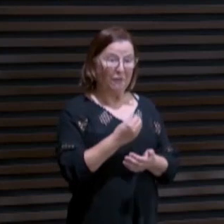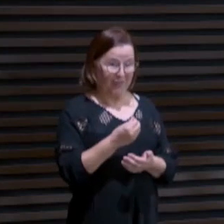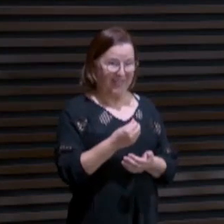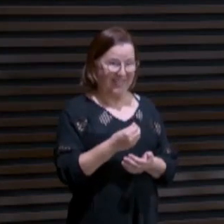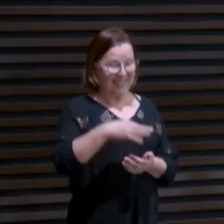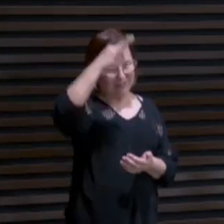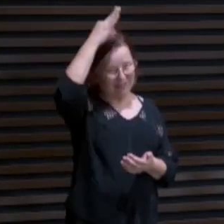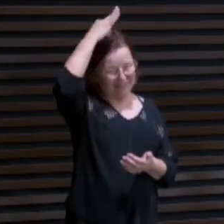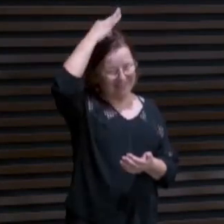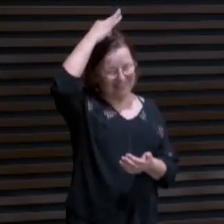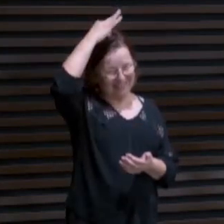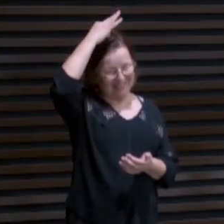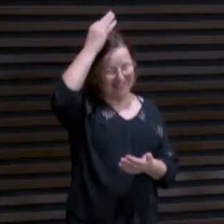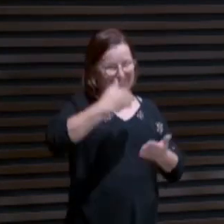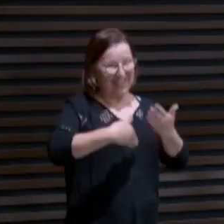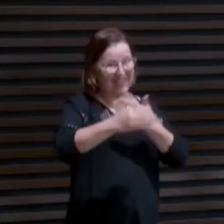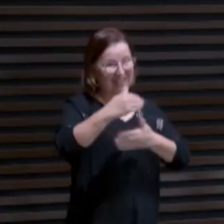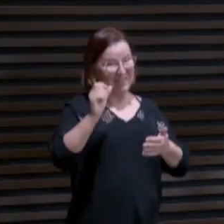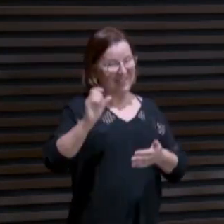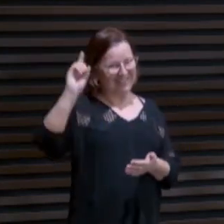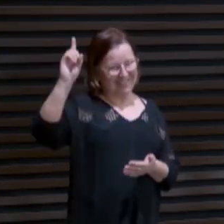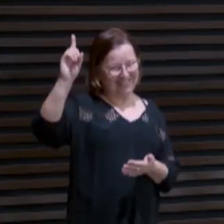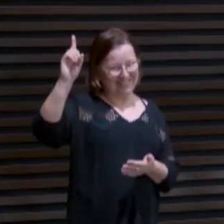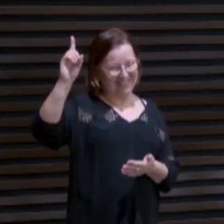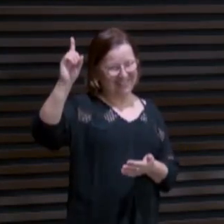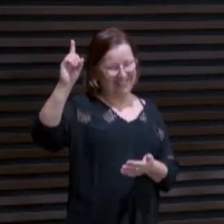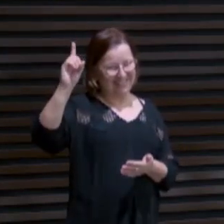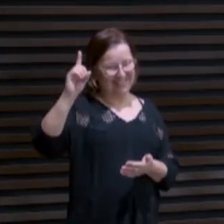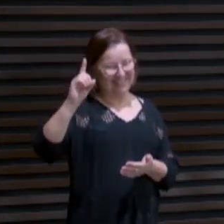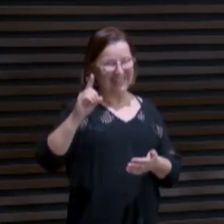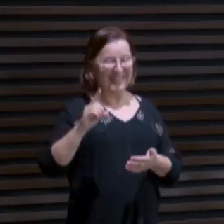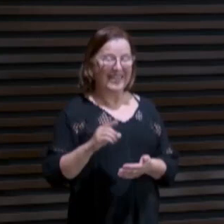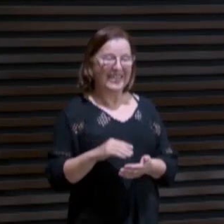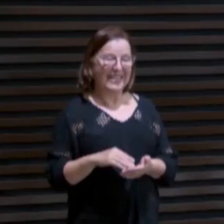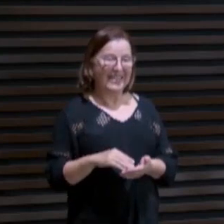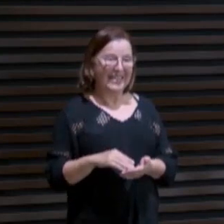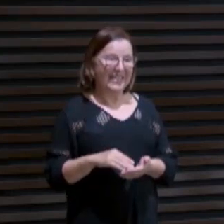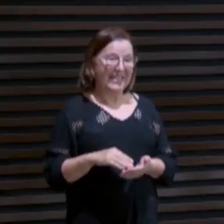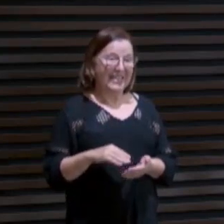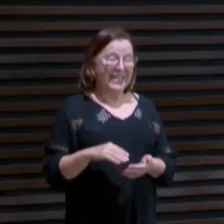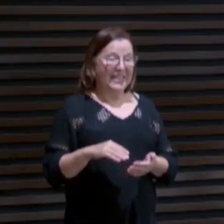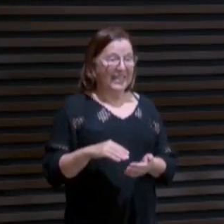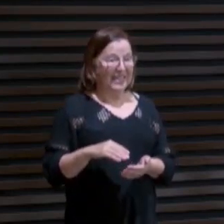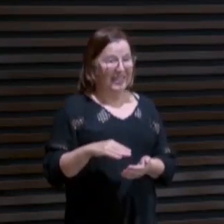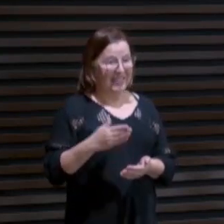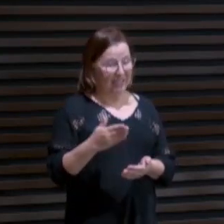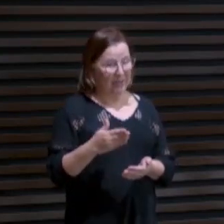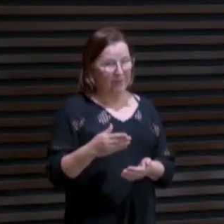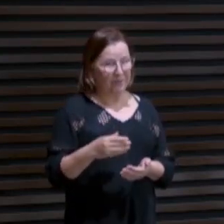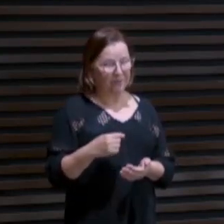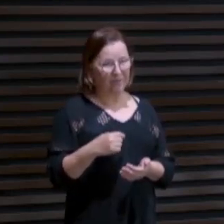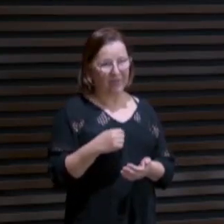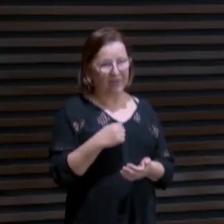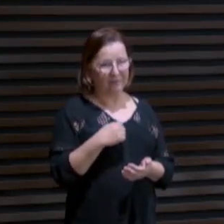palavra. E quando a palavra gerou vida, houve um convencimento do pecado, houve a internalização da